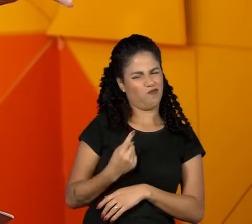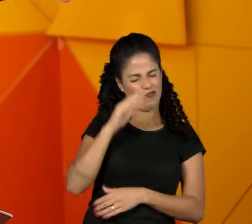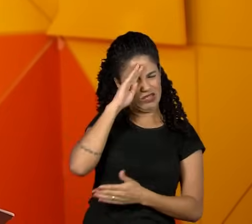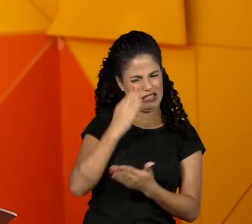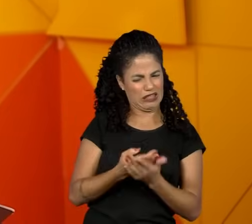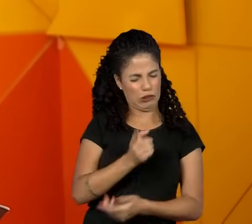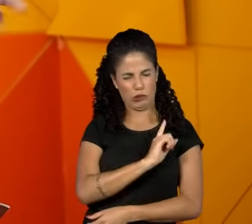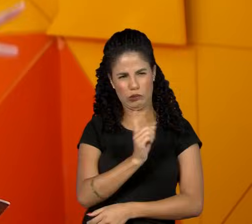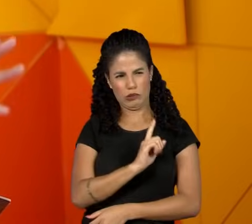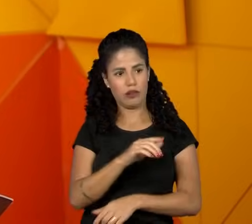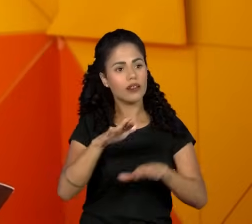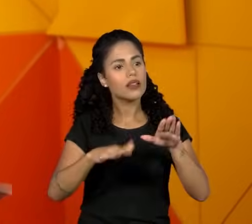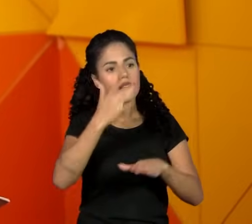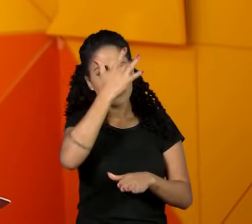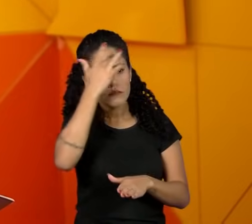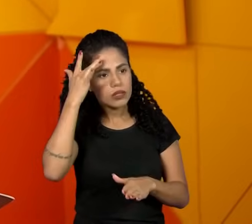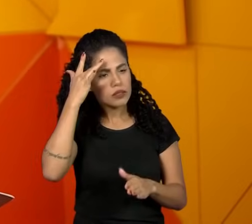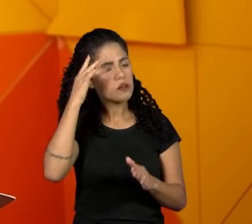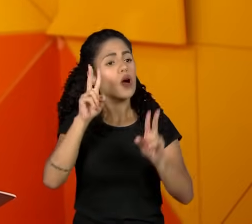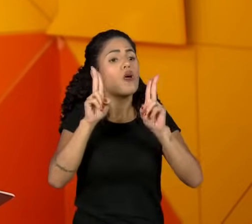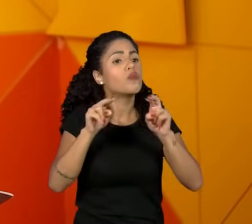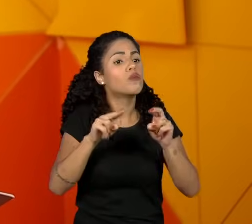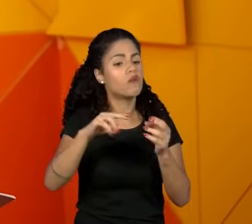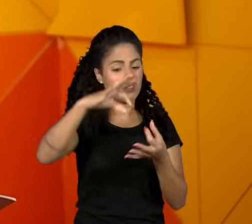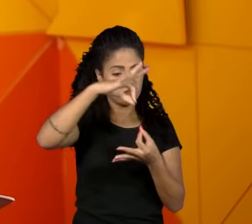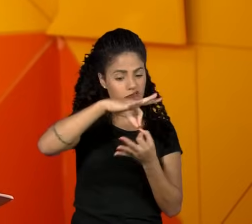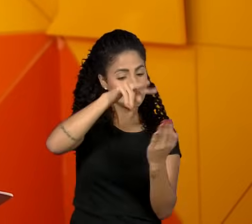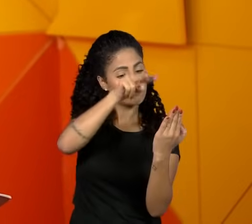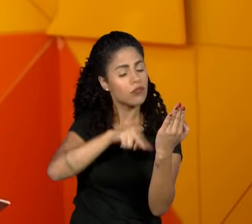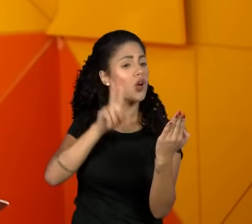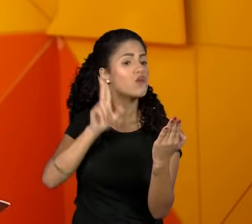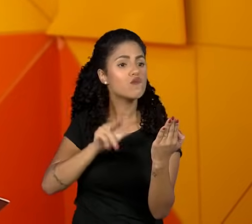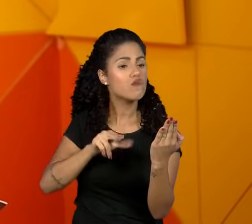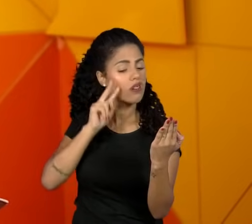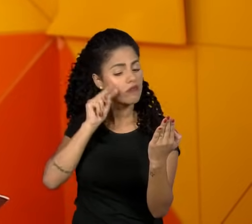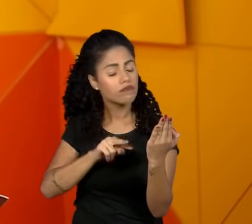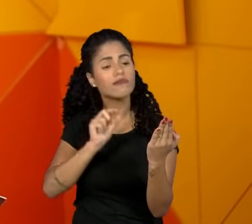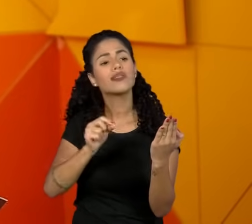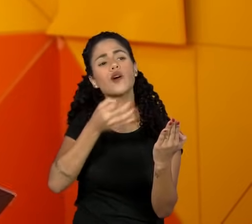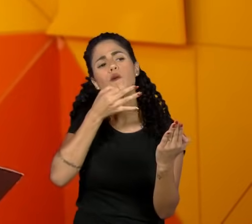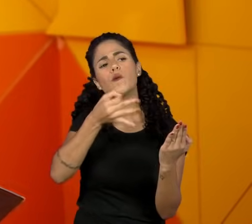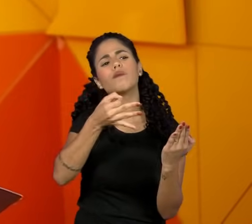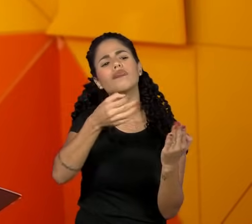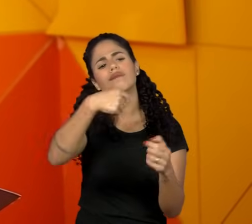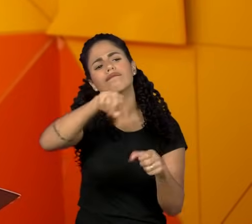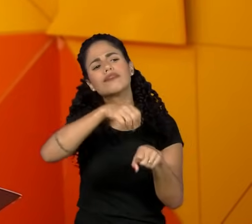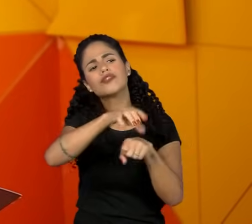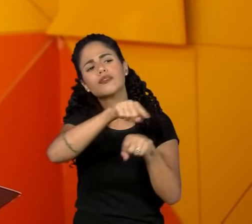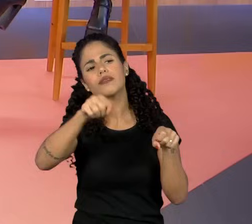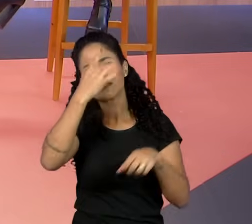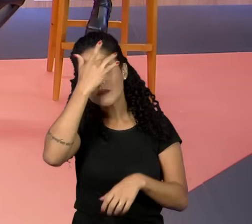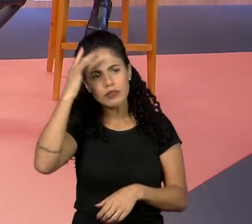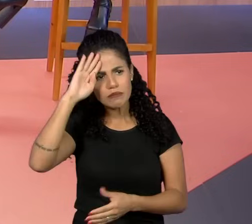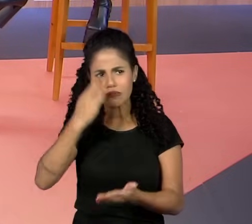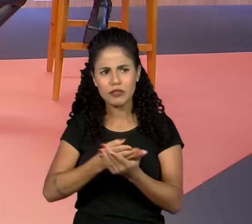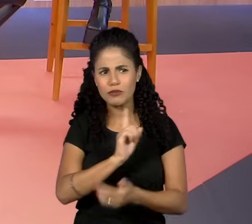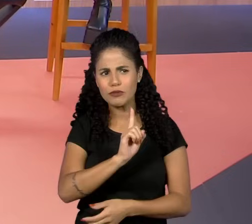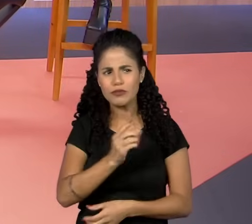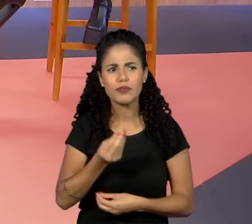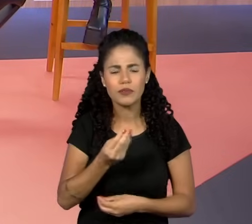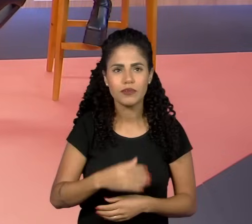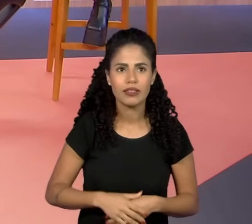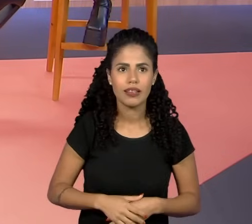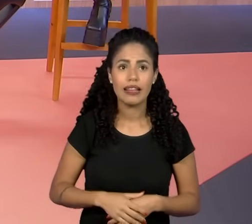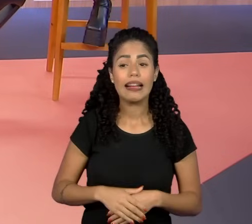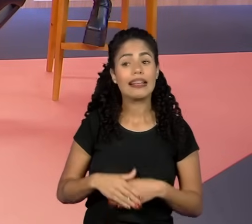quem nunca leu ali o horóscopo no jornal. O que você diria para uma pessoa que não acredita? Então, se